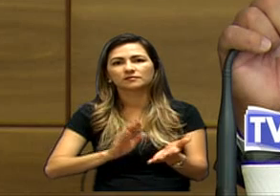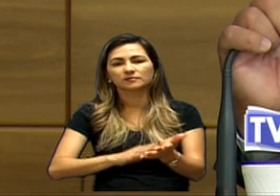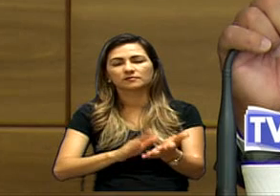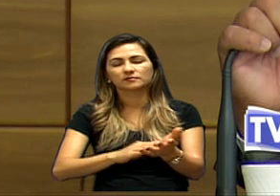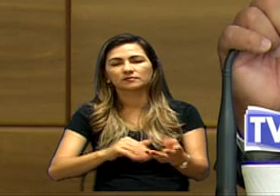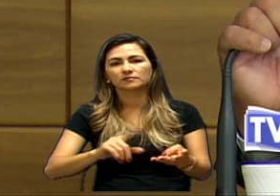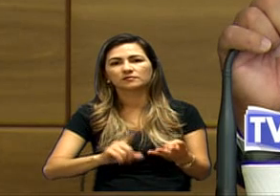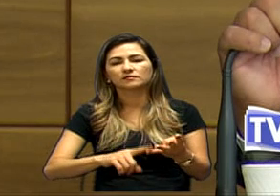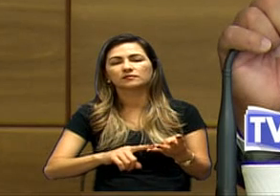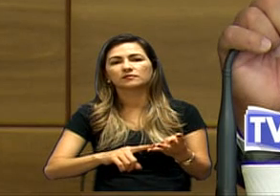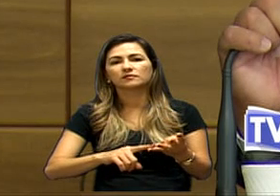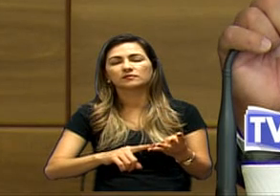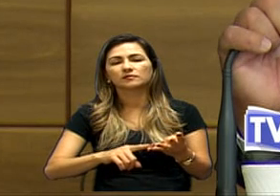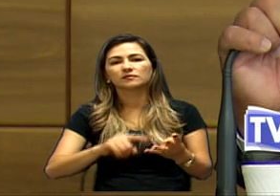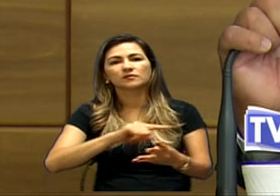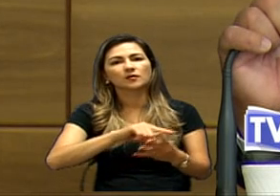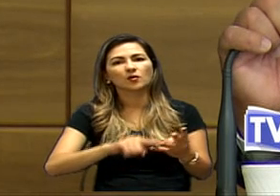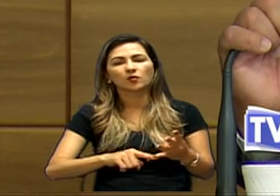Derrite, pelos seus